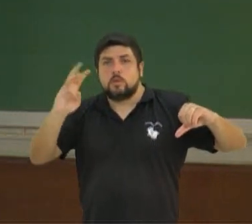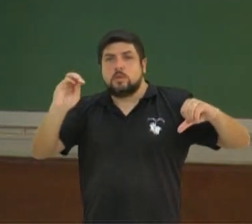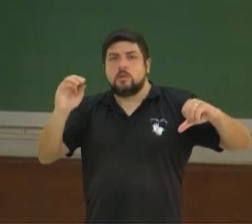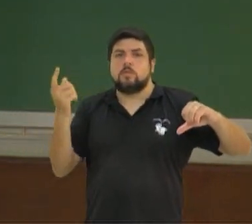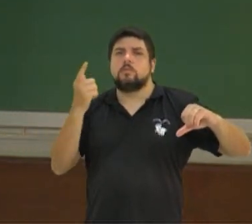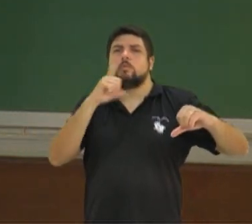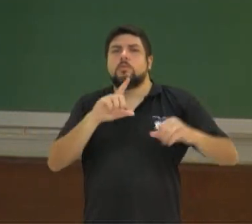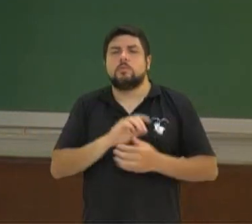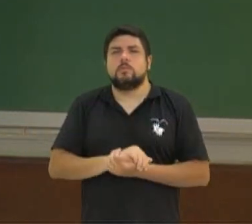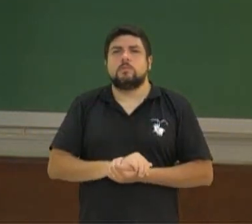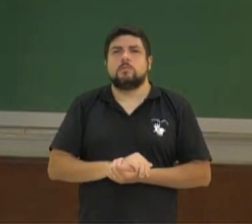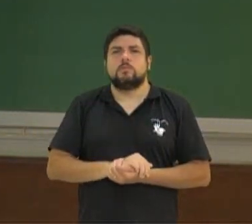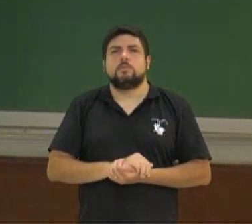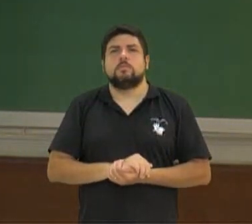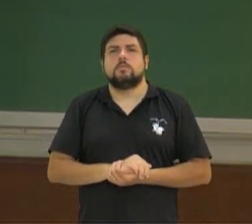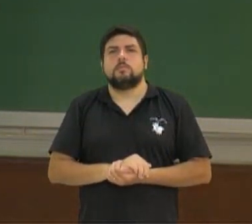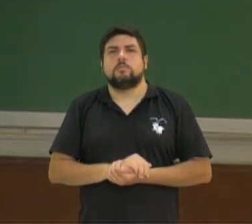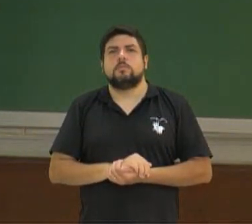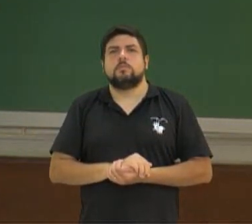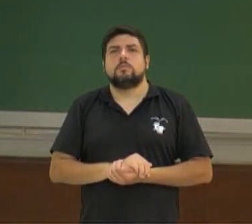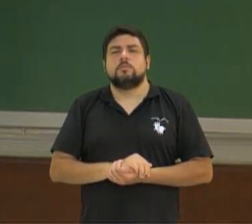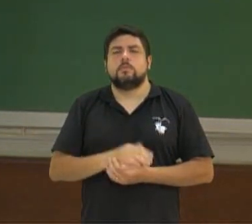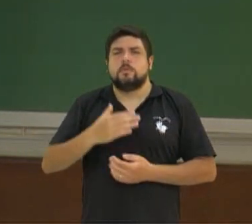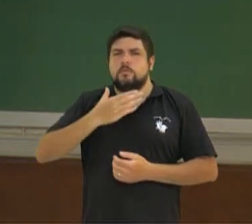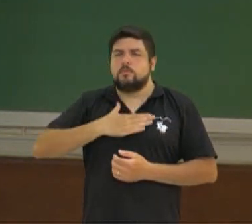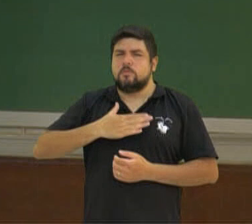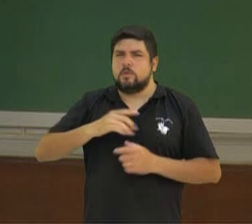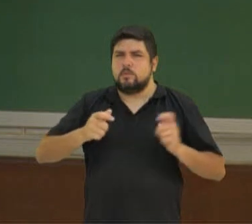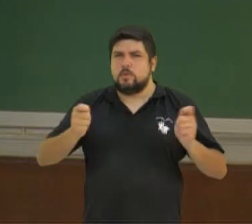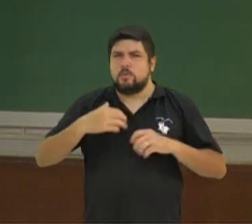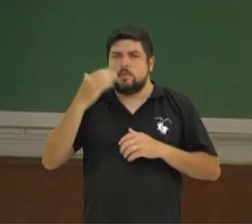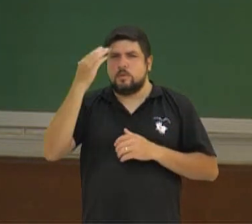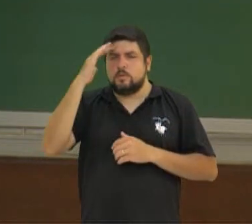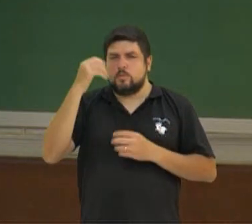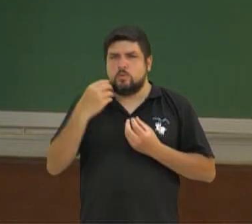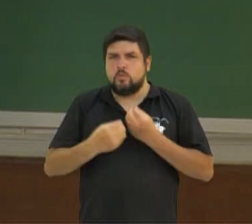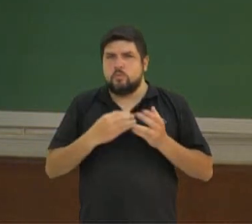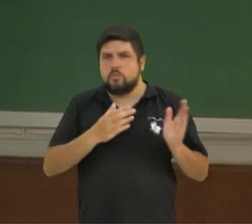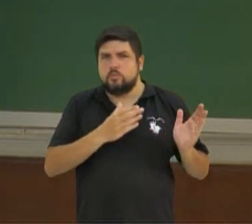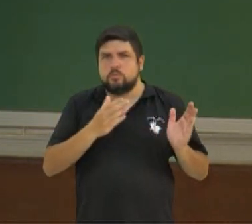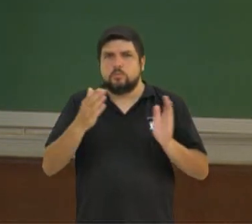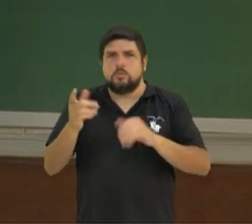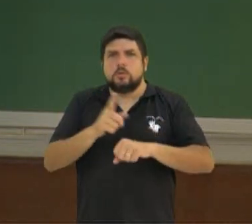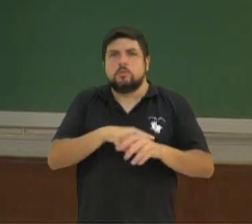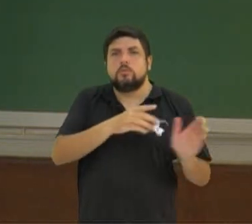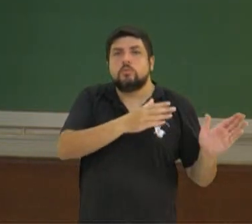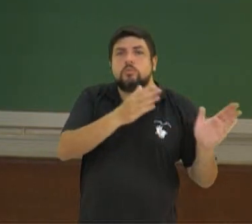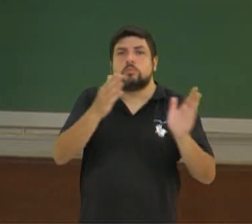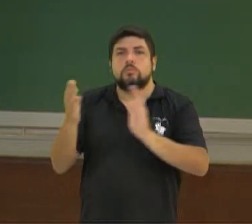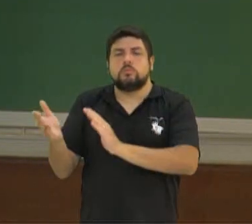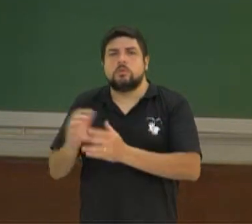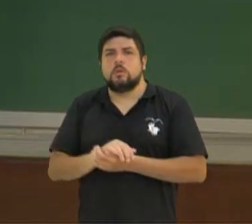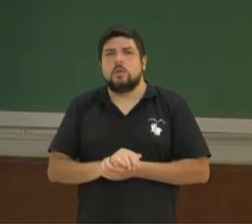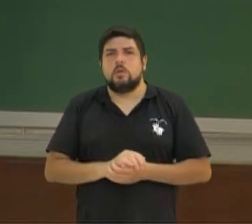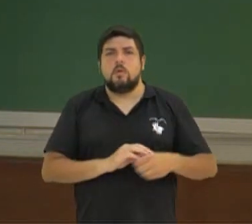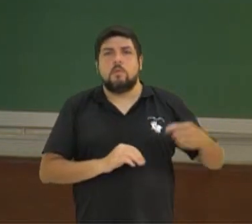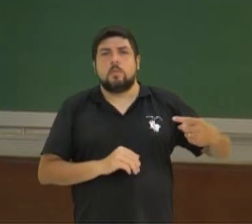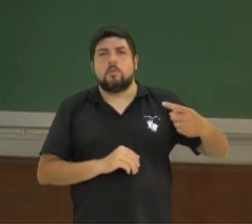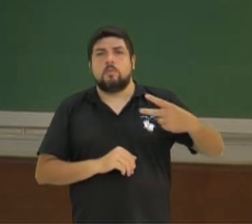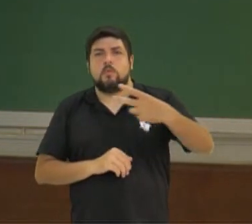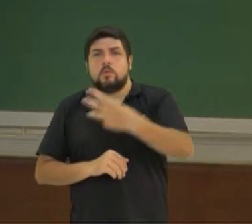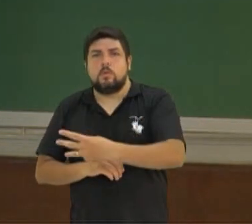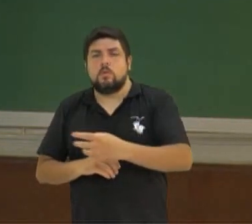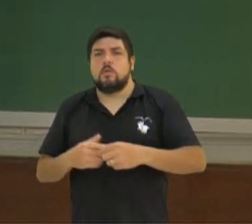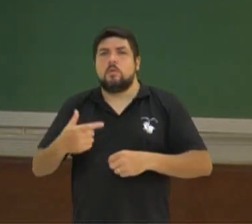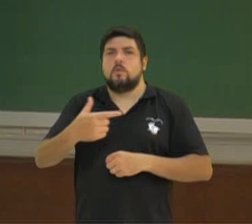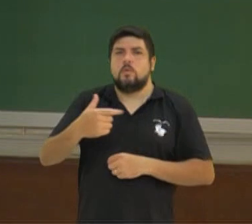Então, como é constituído o jogo, bem tranquilo o entendimento, né, da duração da partida, né? Então, games, dentro dos games, pontos, e quem